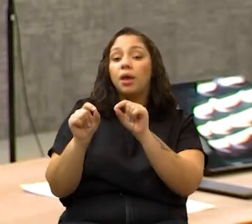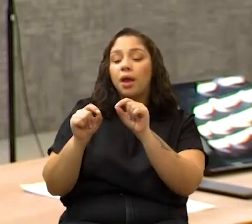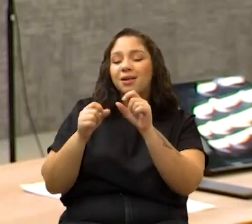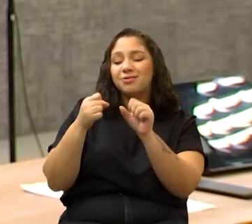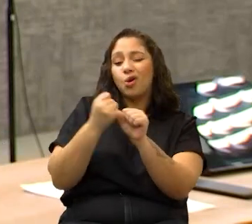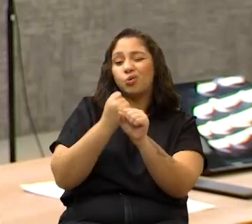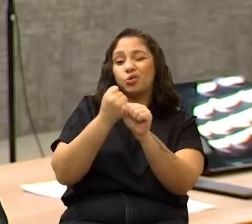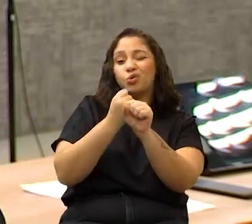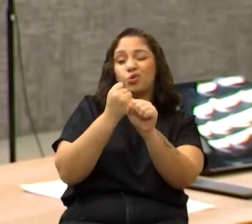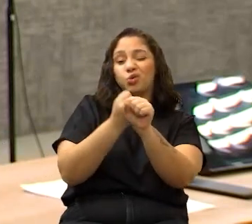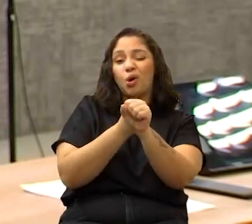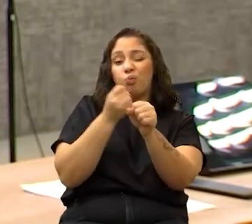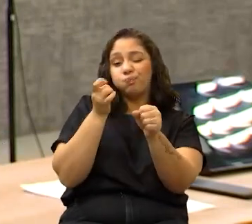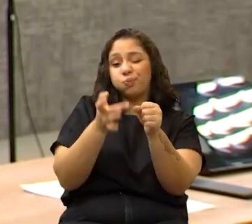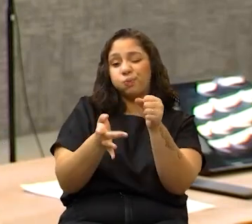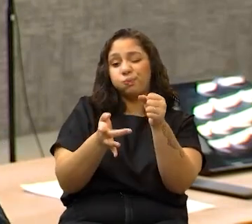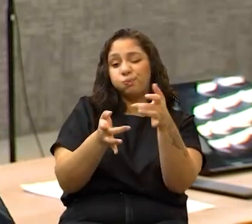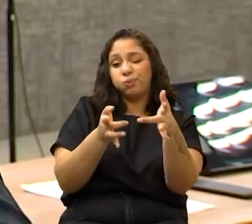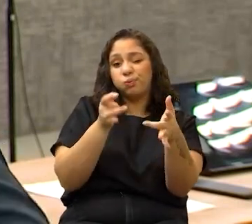de construção,